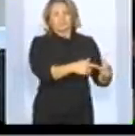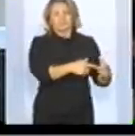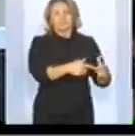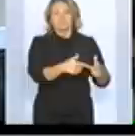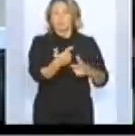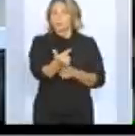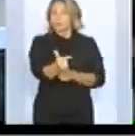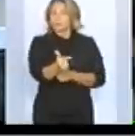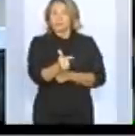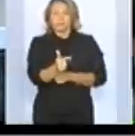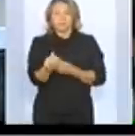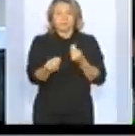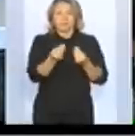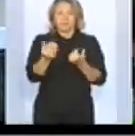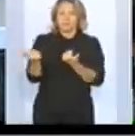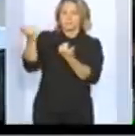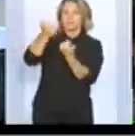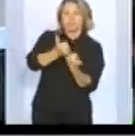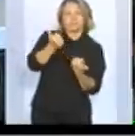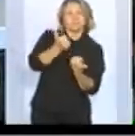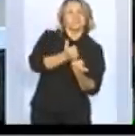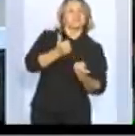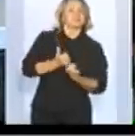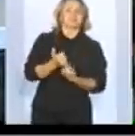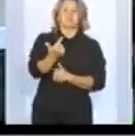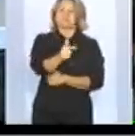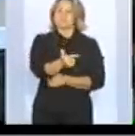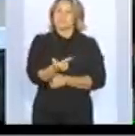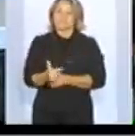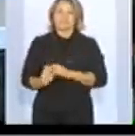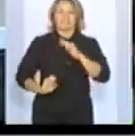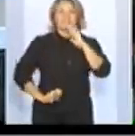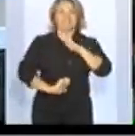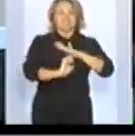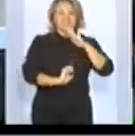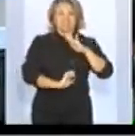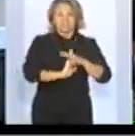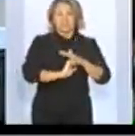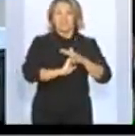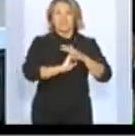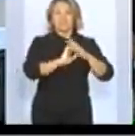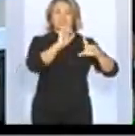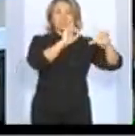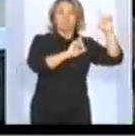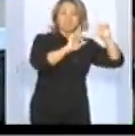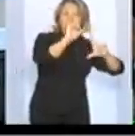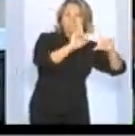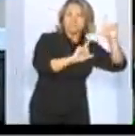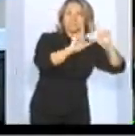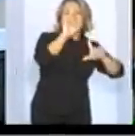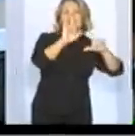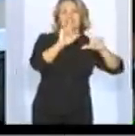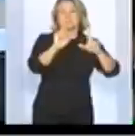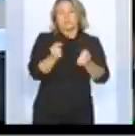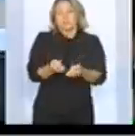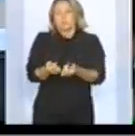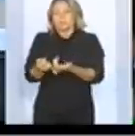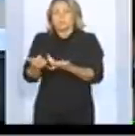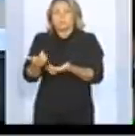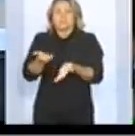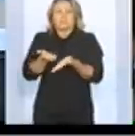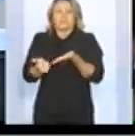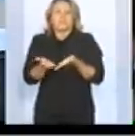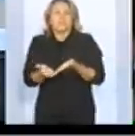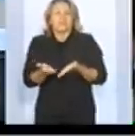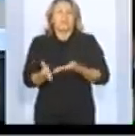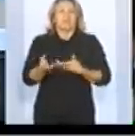E não há um substituto para eles. Essas empresas são, esses canais locais são altamente deficitários, eles são feitos para